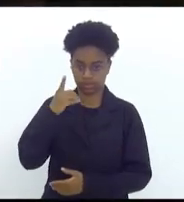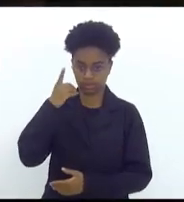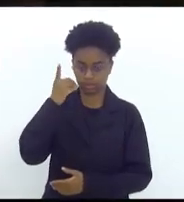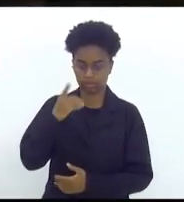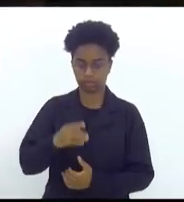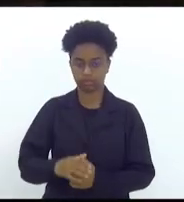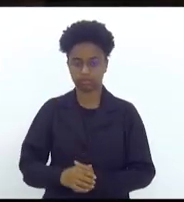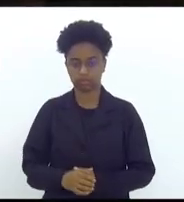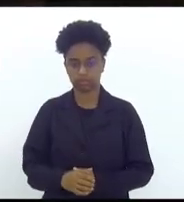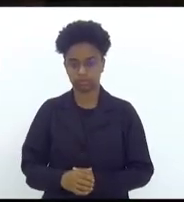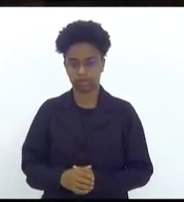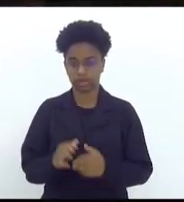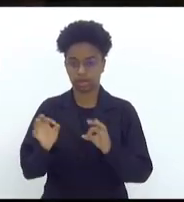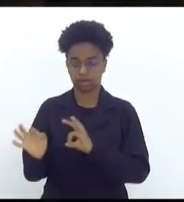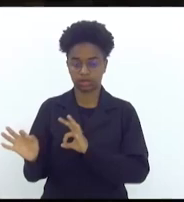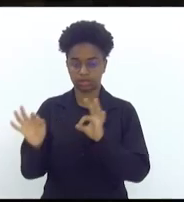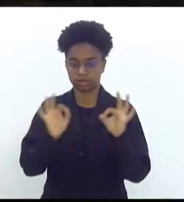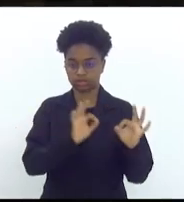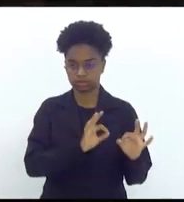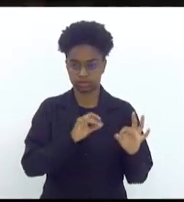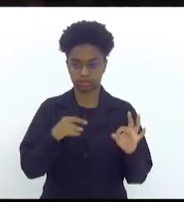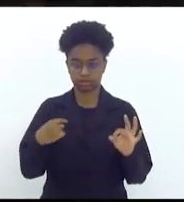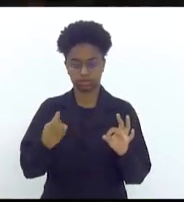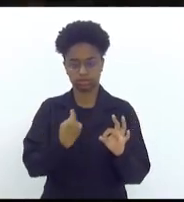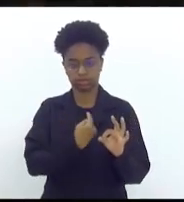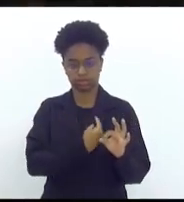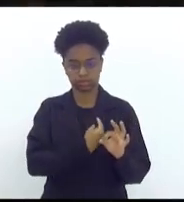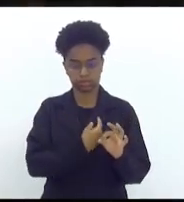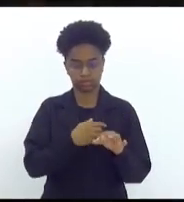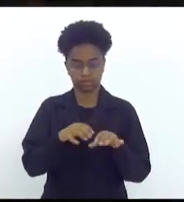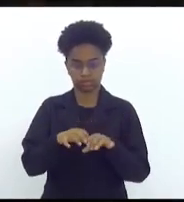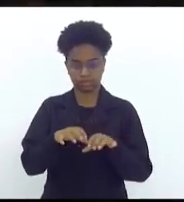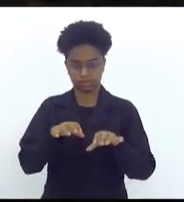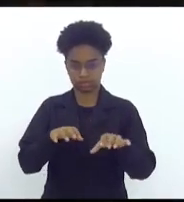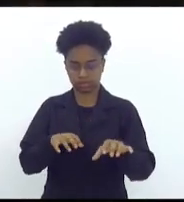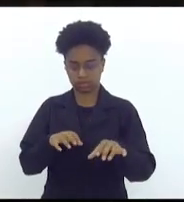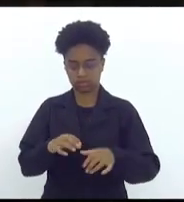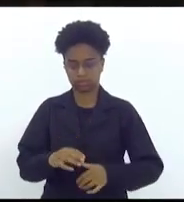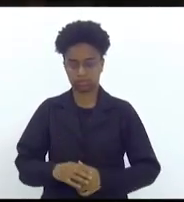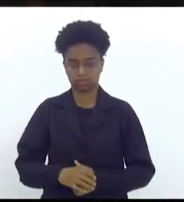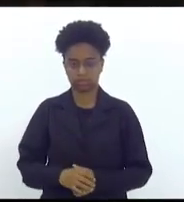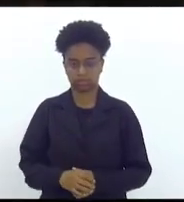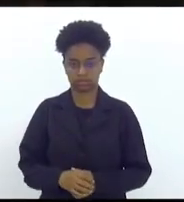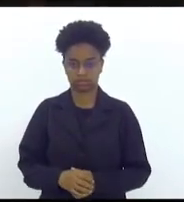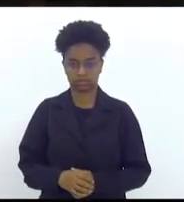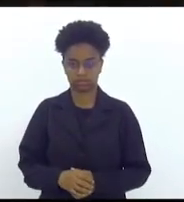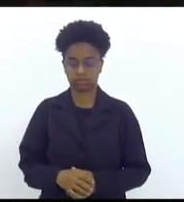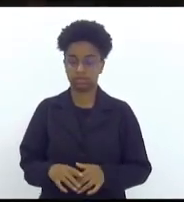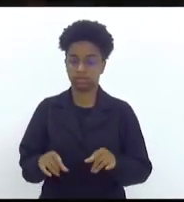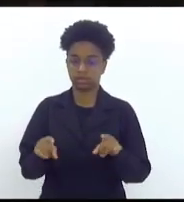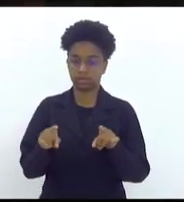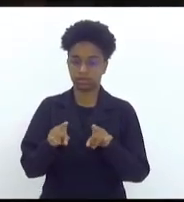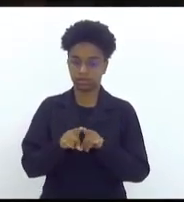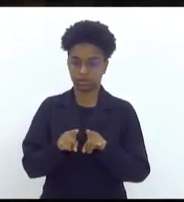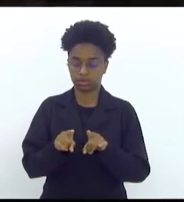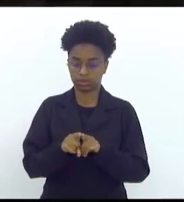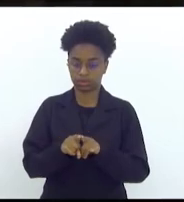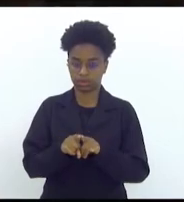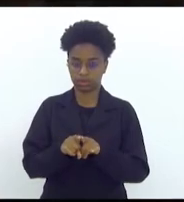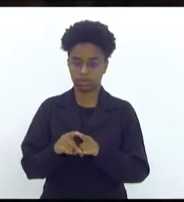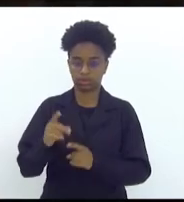que nos assistem de forma remota e também